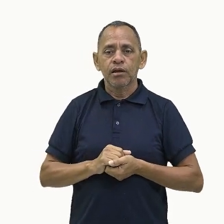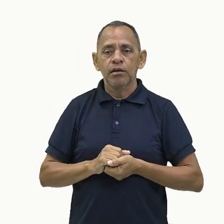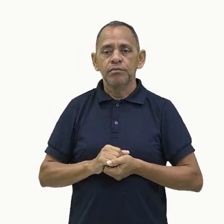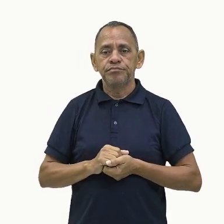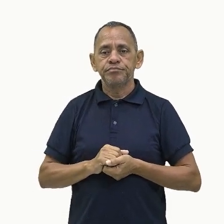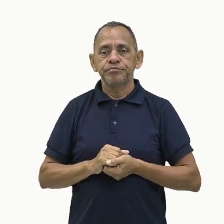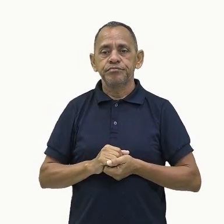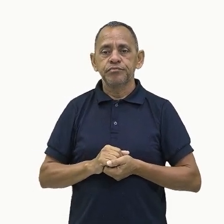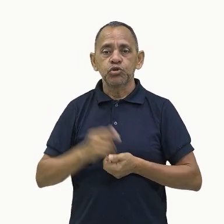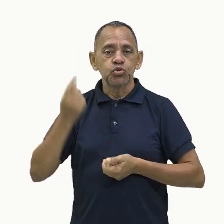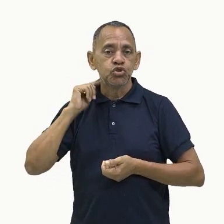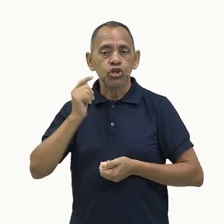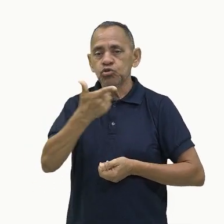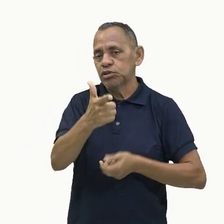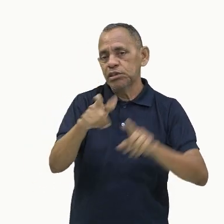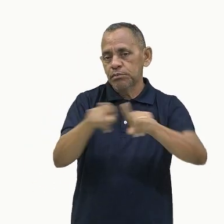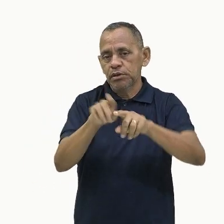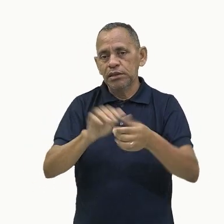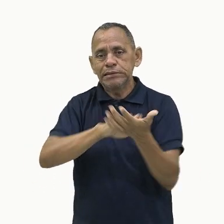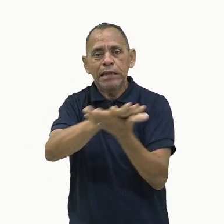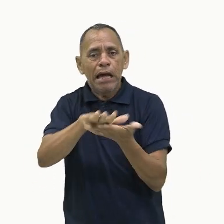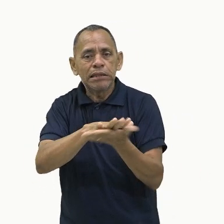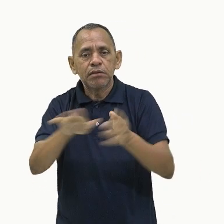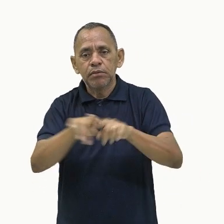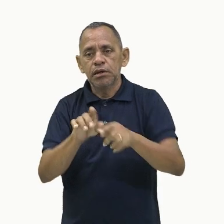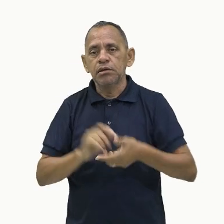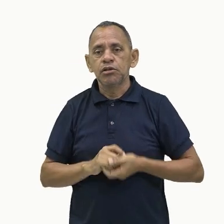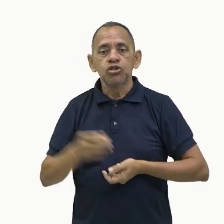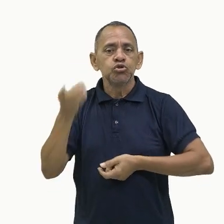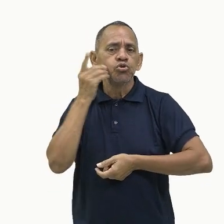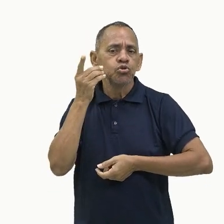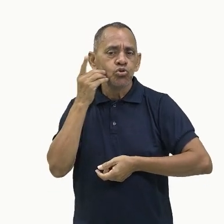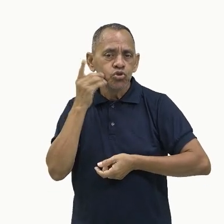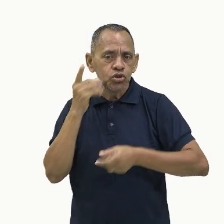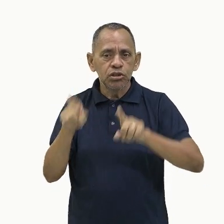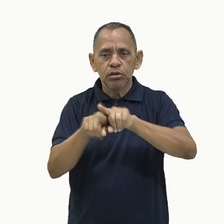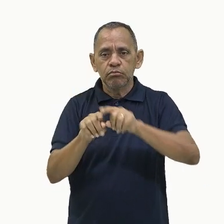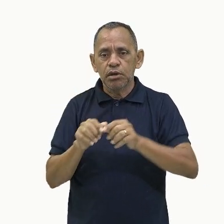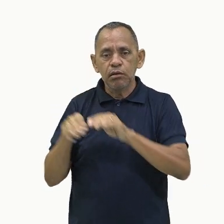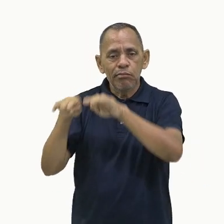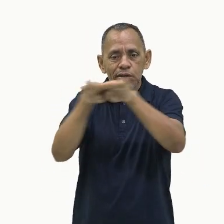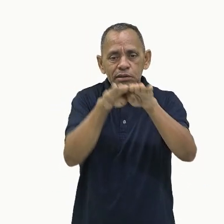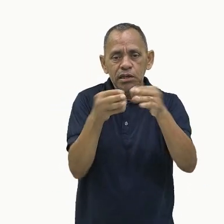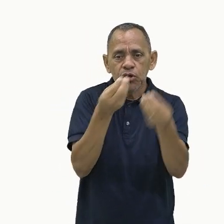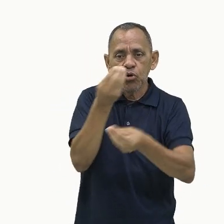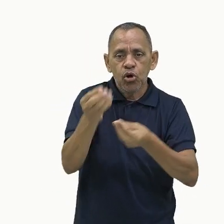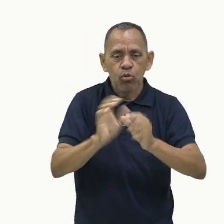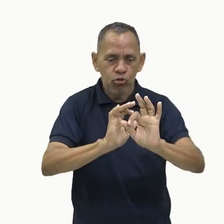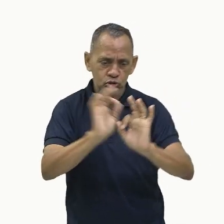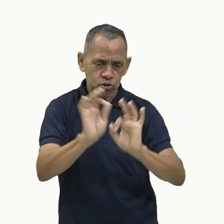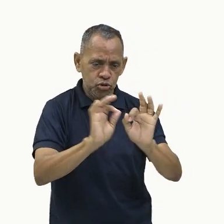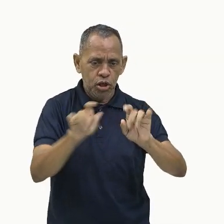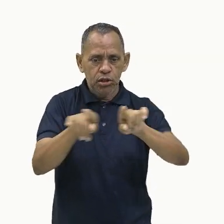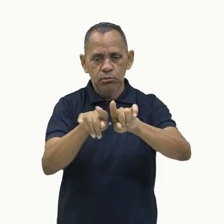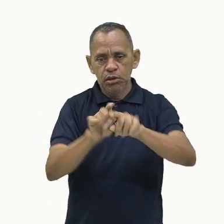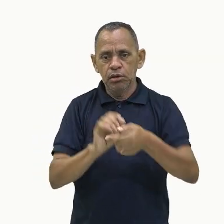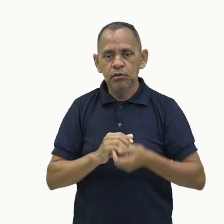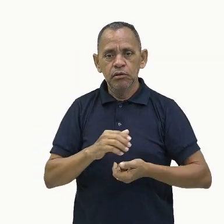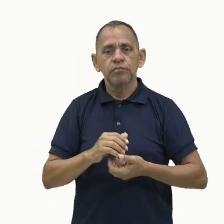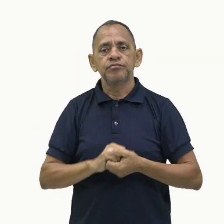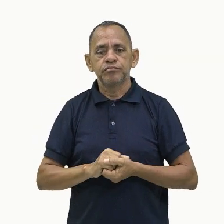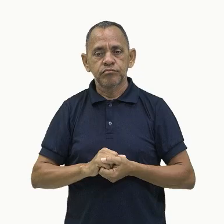A limpeza deve ser realizada diariamente e de forma padronizada, pois uma limpeza física